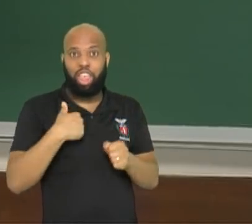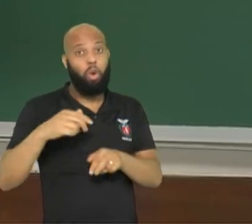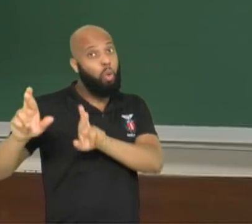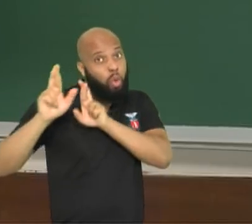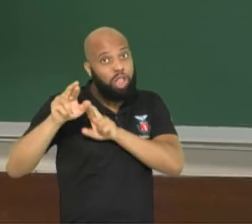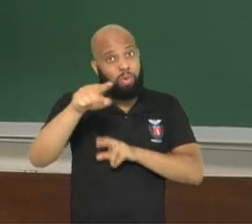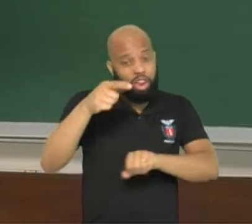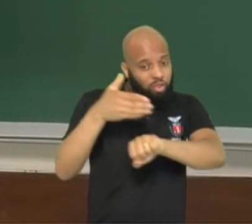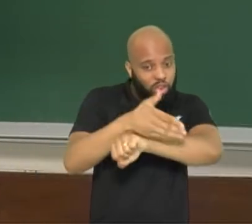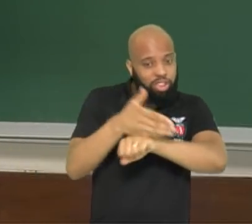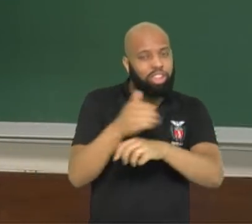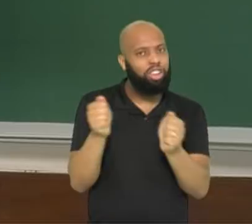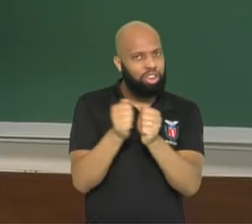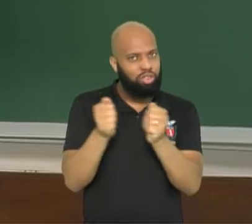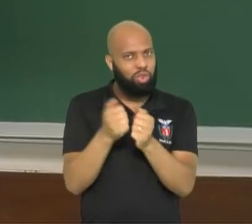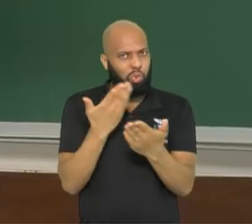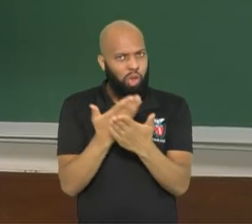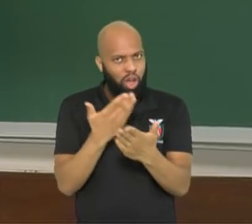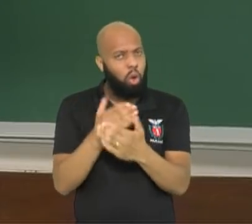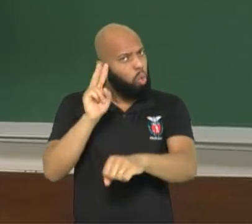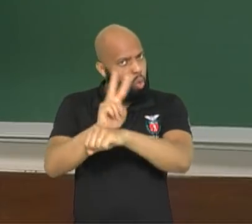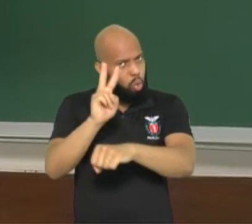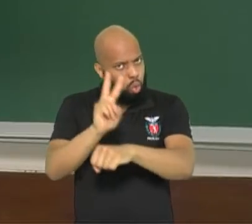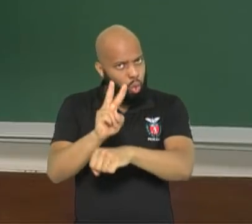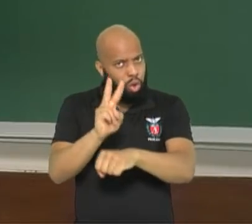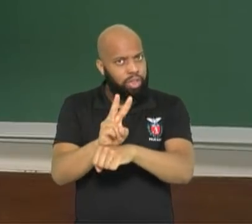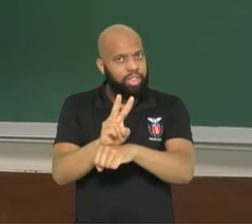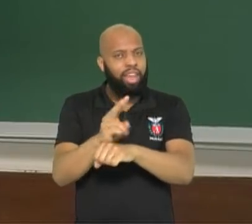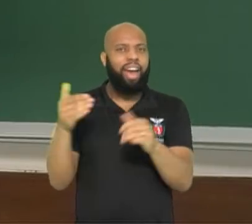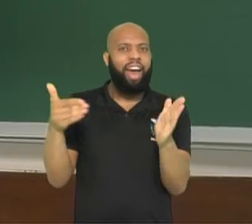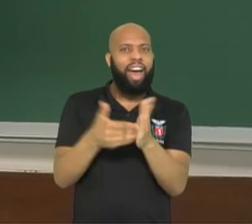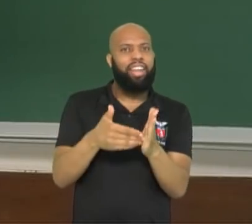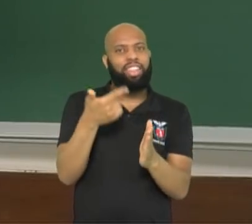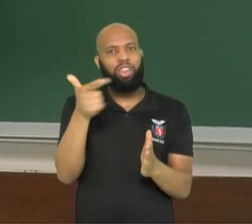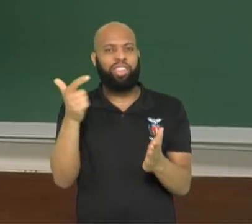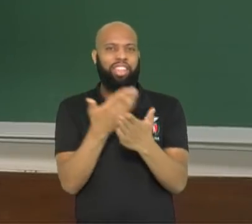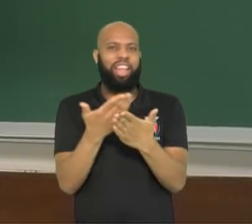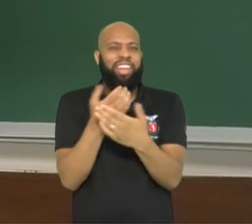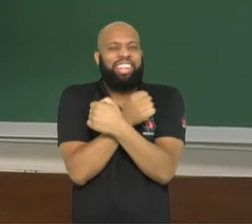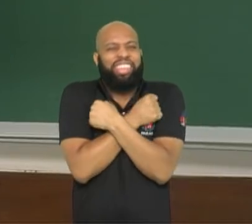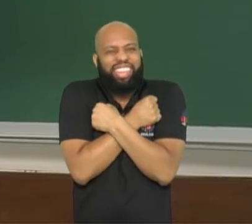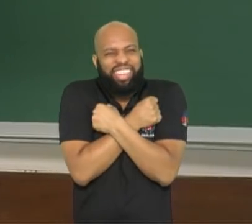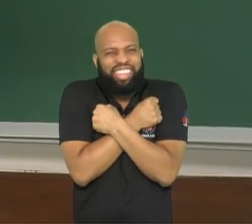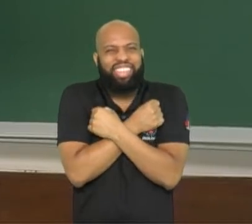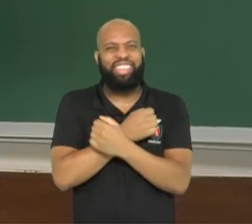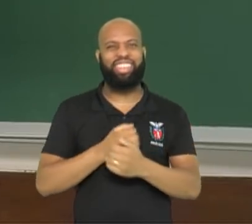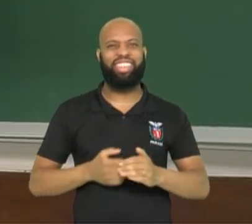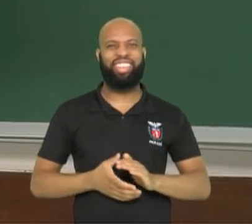participação de vocês. Se cuidem e até lá. Um abraço!